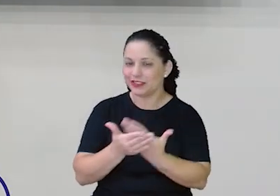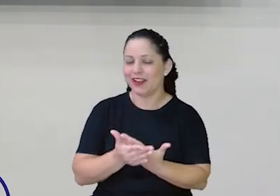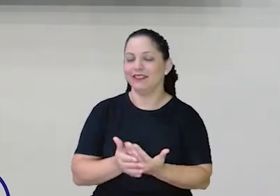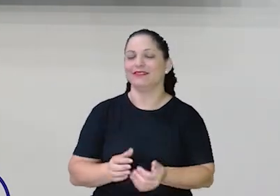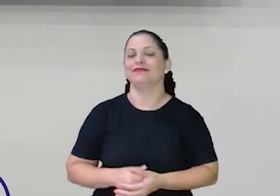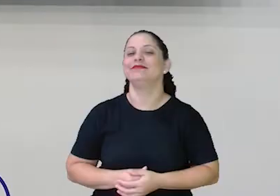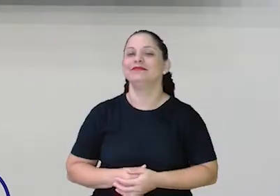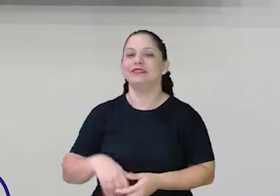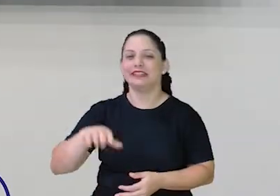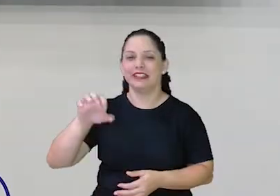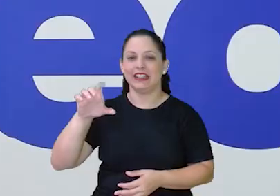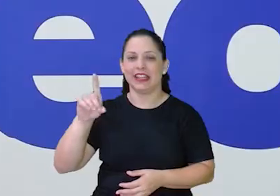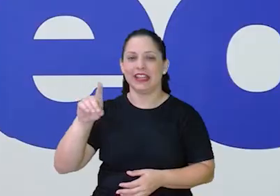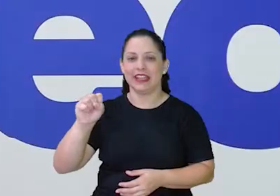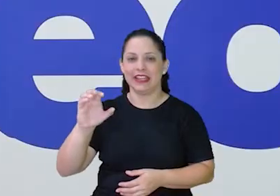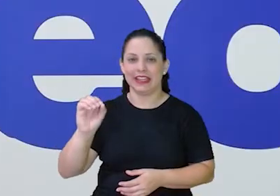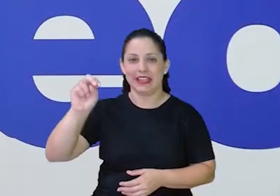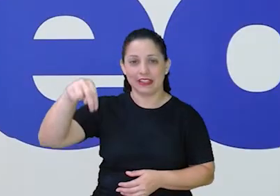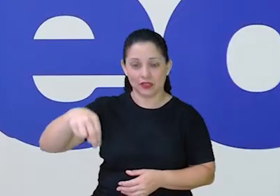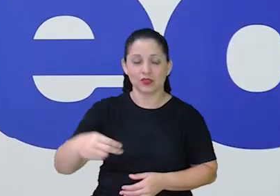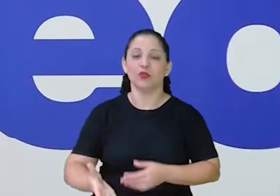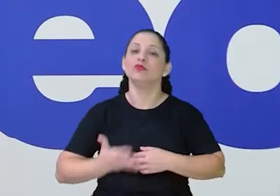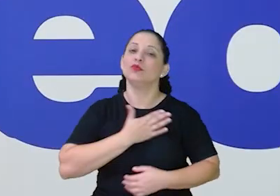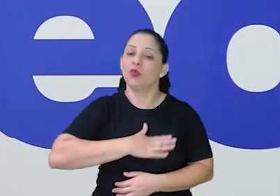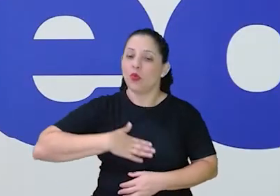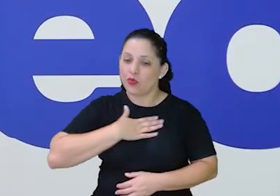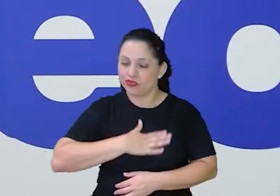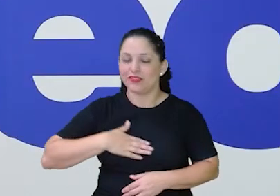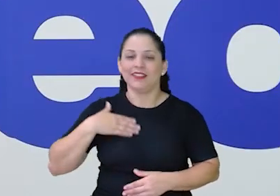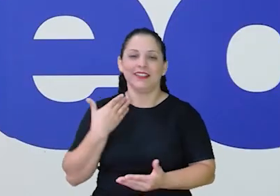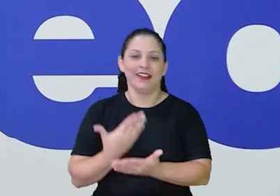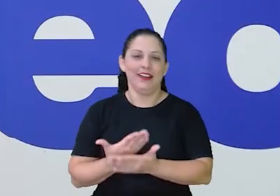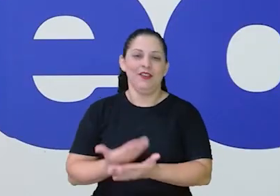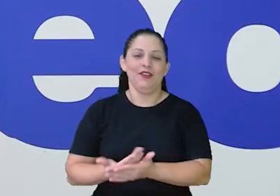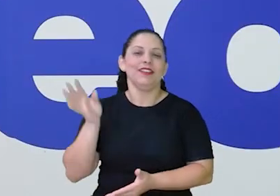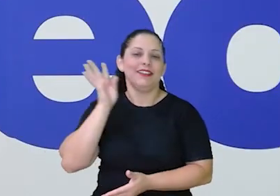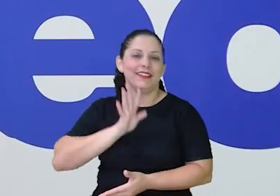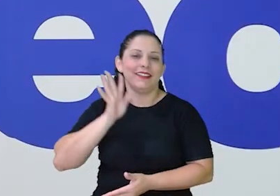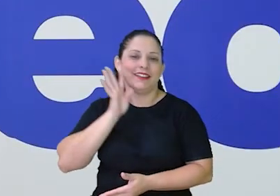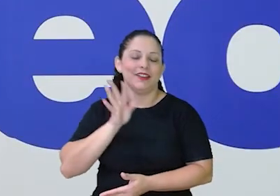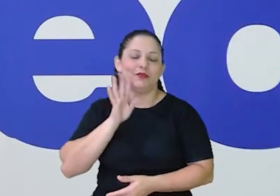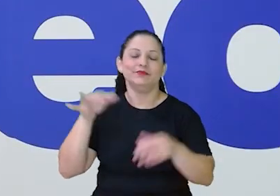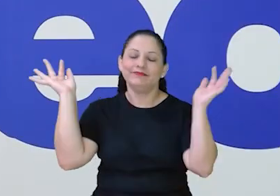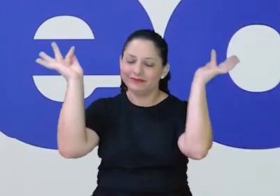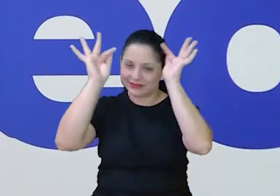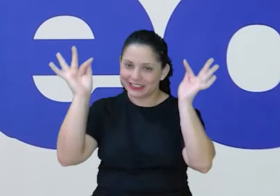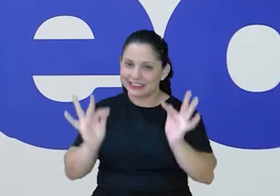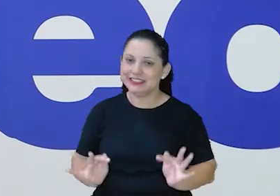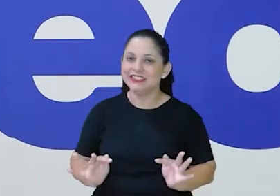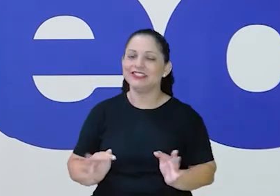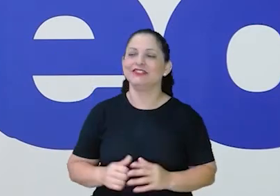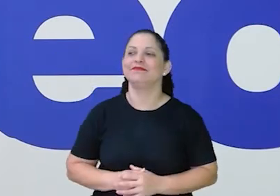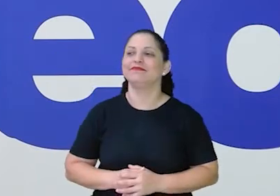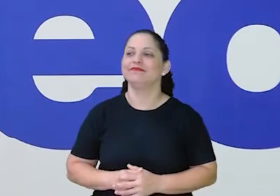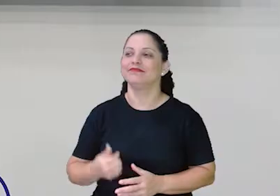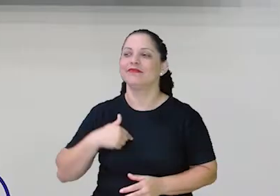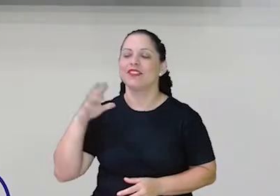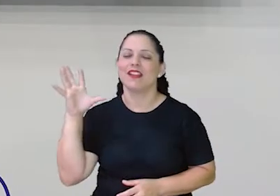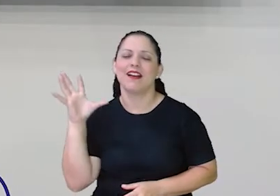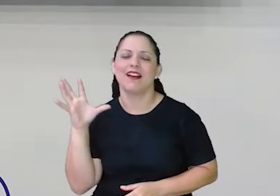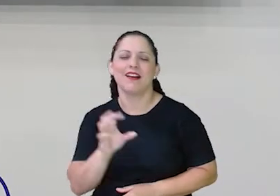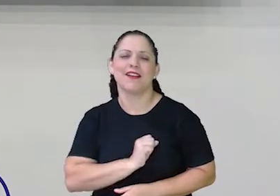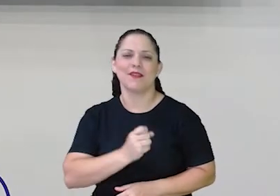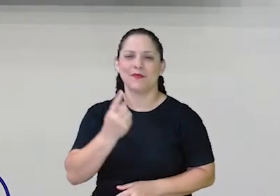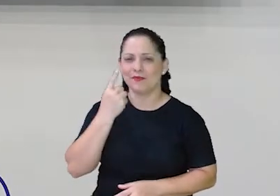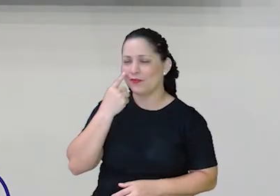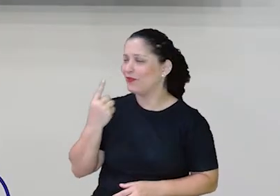o Edson está aqui registrando que está gostando muito da aula, que está muito legal. Ai, que bom, Edson. Fico feliz que vocês tenham gostado. Eu adoro ver essa foto. Eu